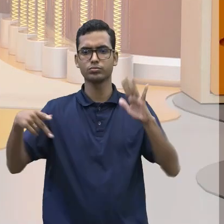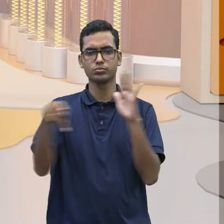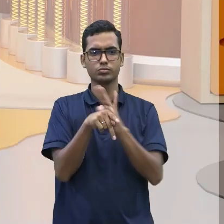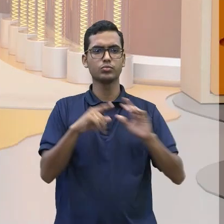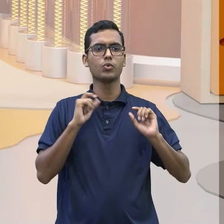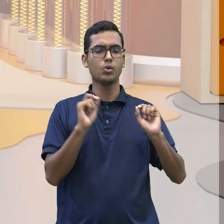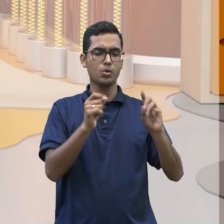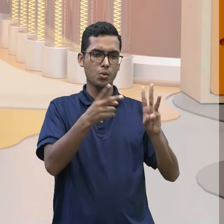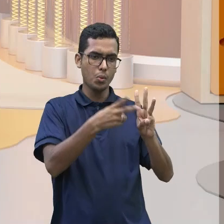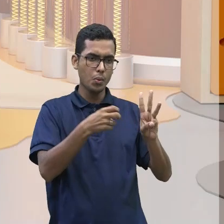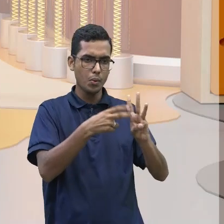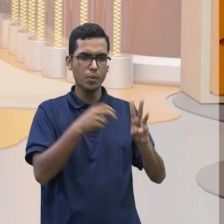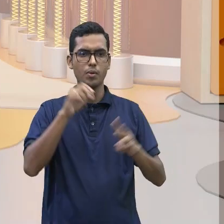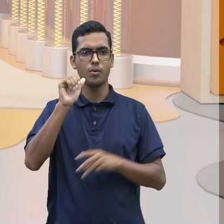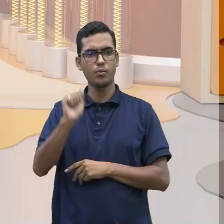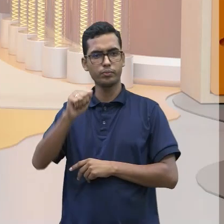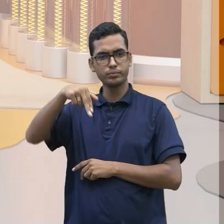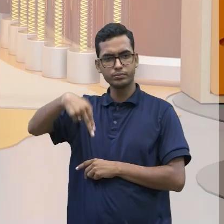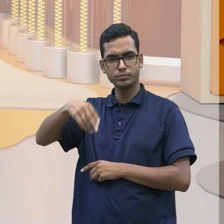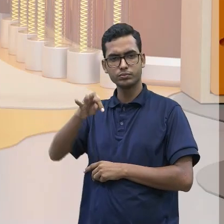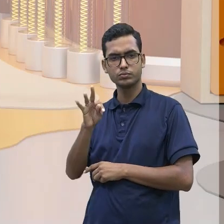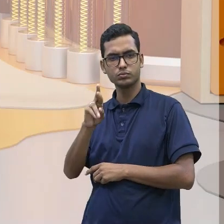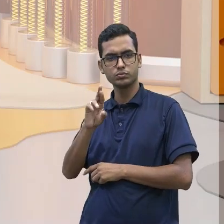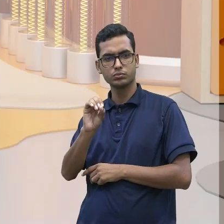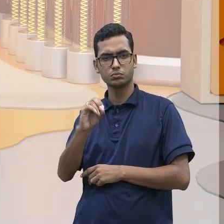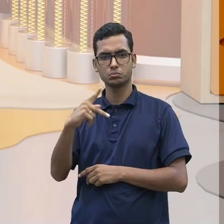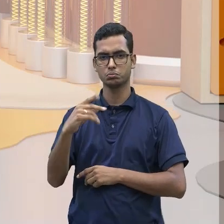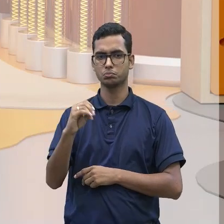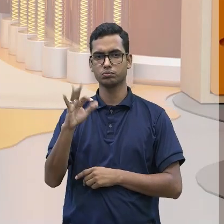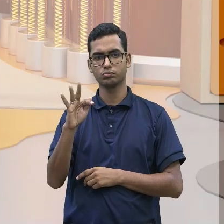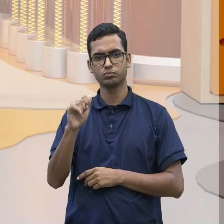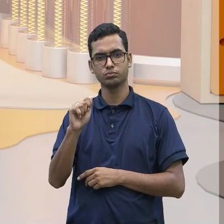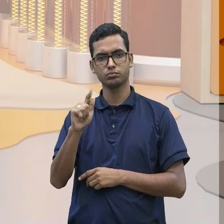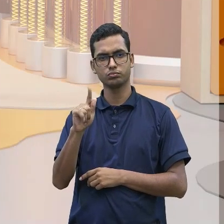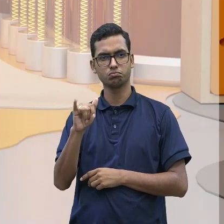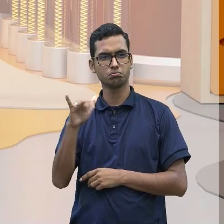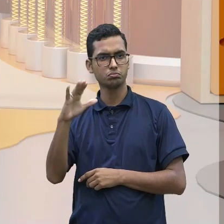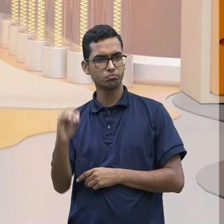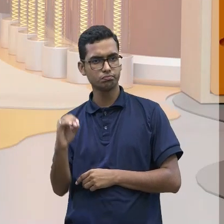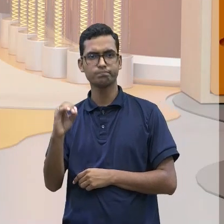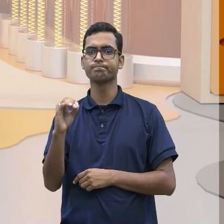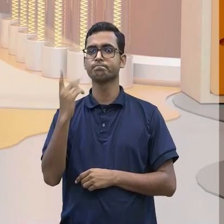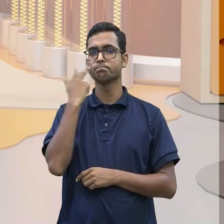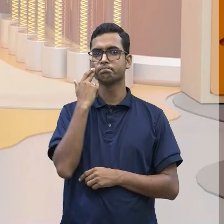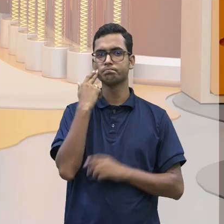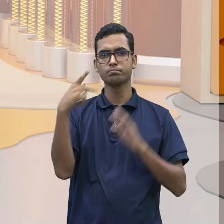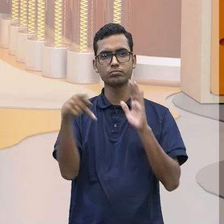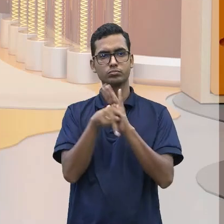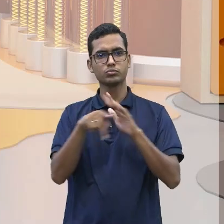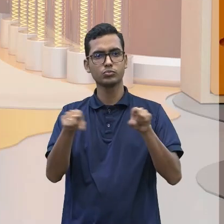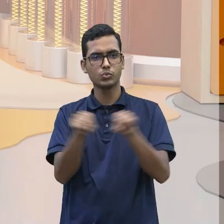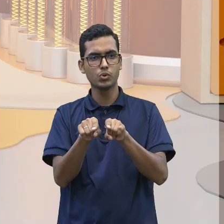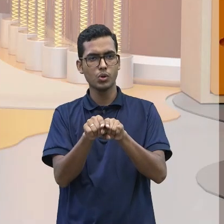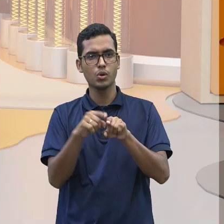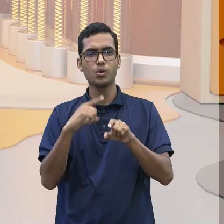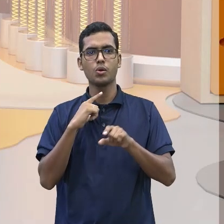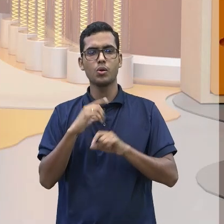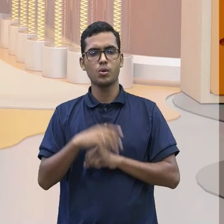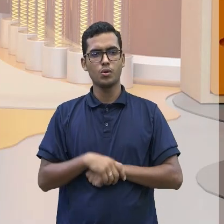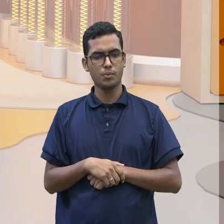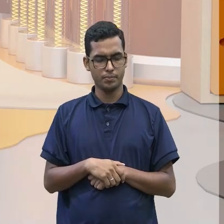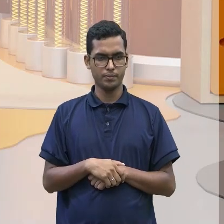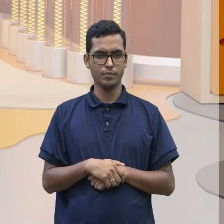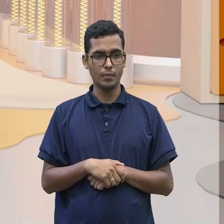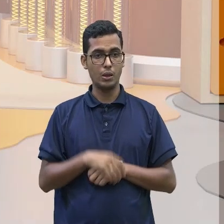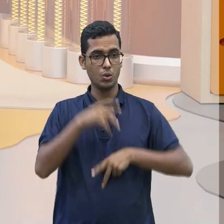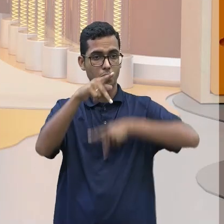ritual antropofágico era comum entre os índios tupinambás no Brasil. Então, é importante